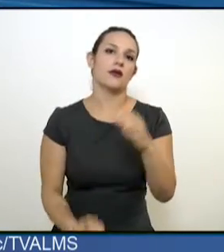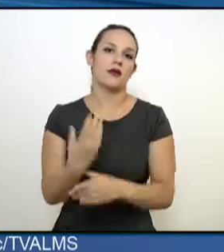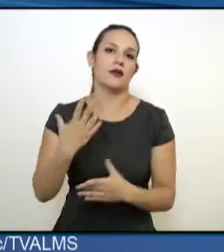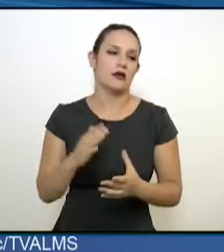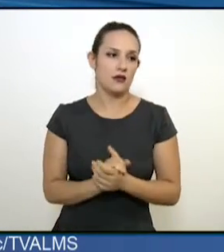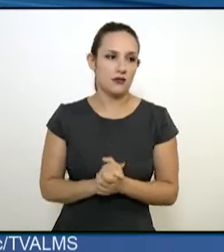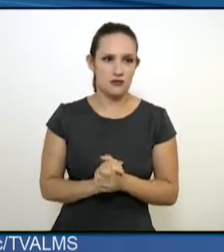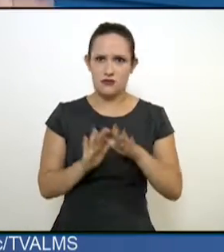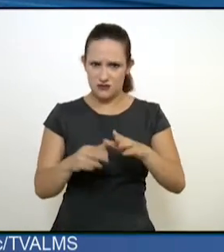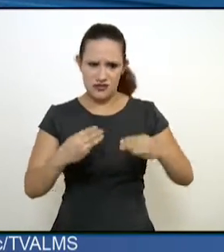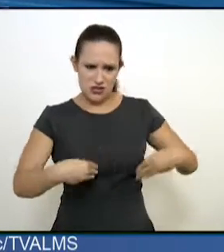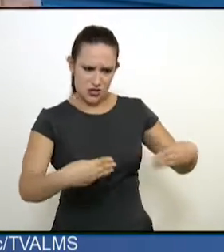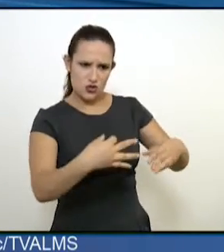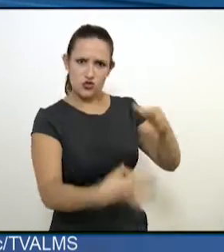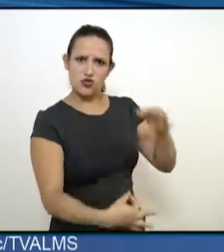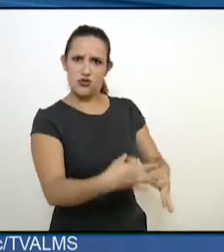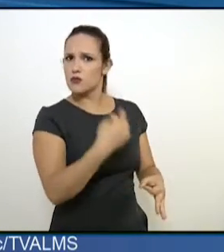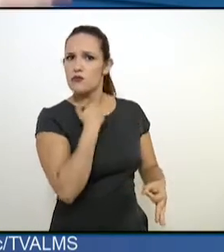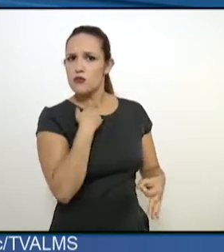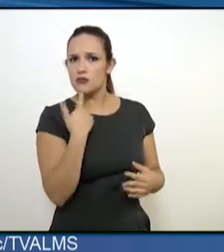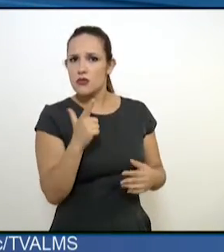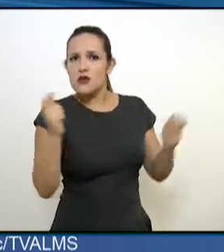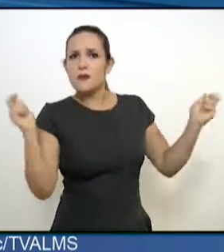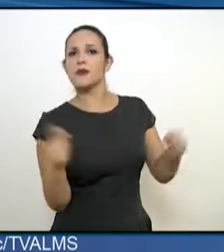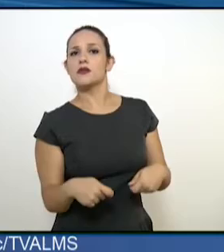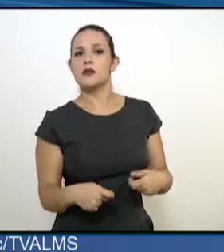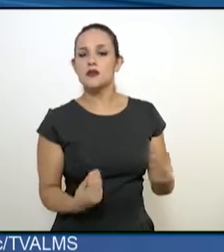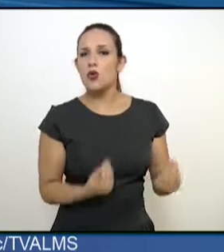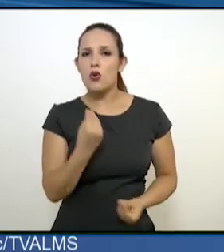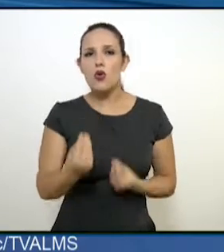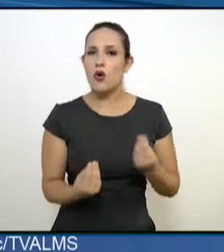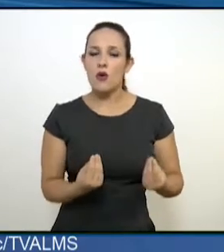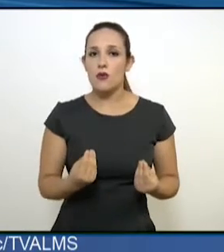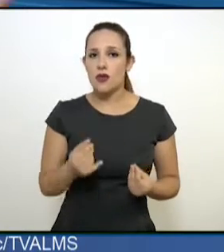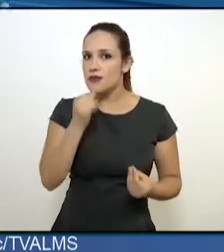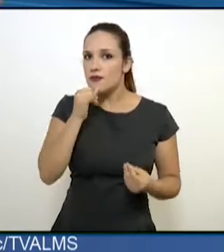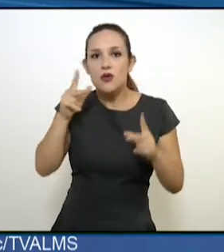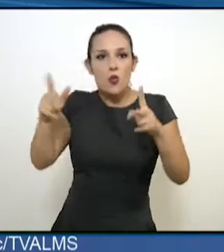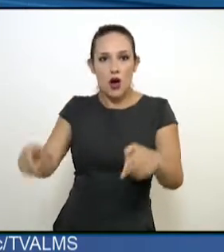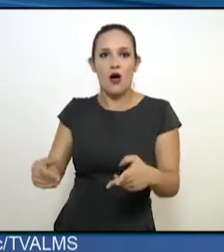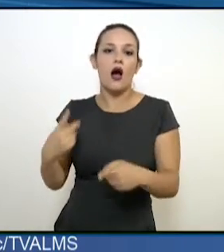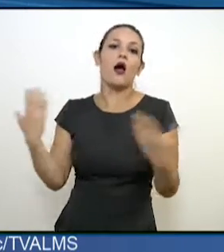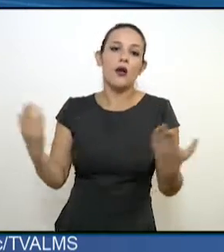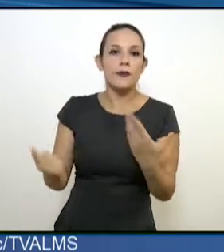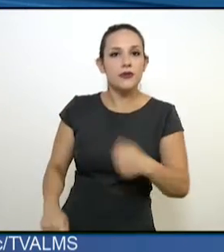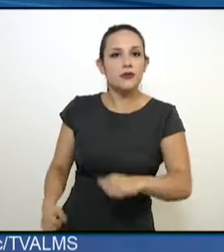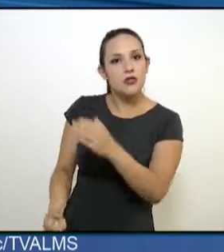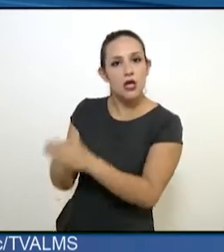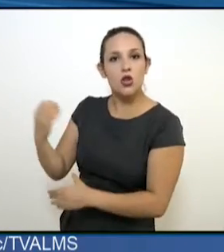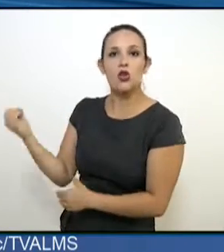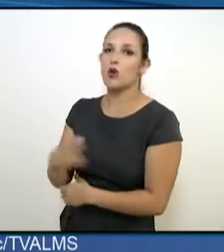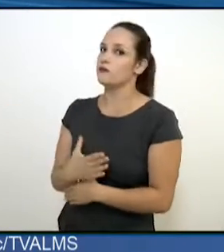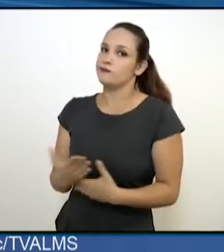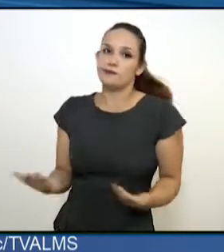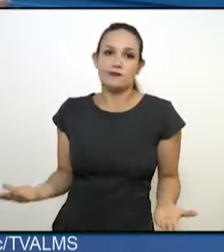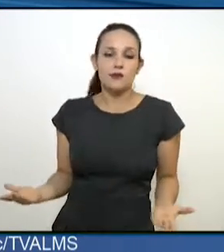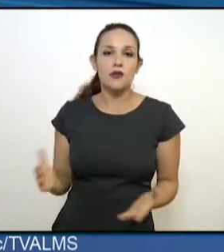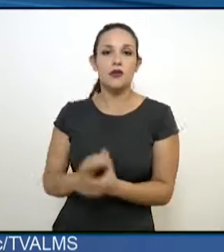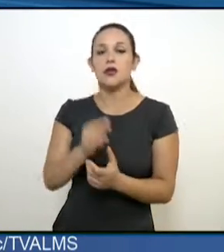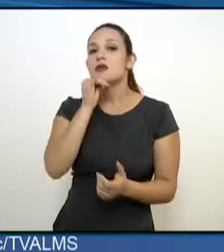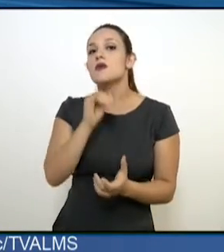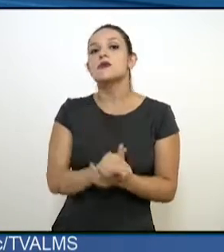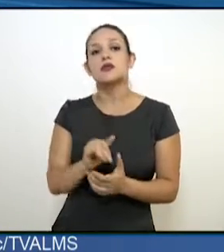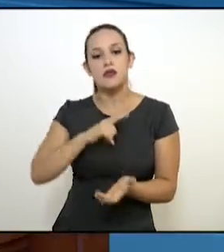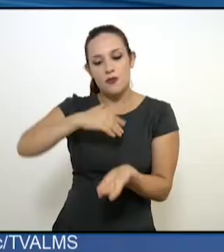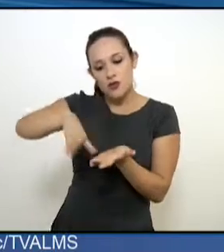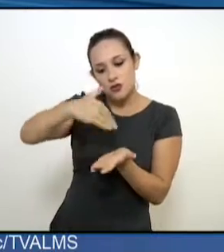não teria competência se não tivesse? Da mesma forma, precisaria criar um novo ministério para isso? Se a própria